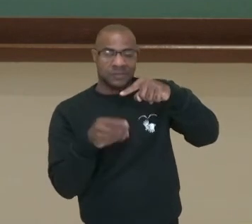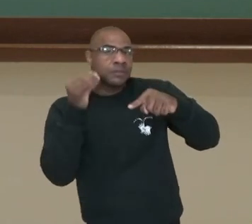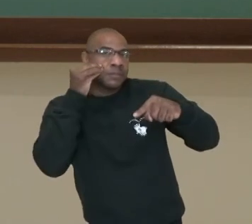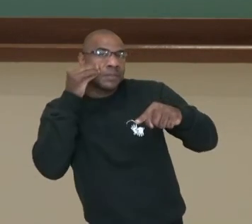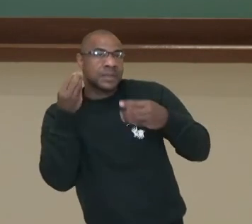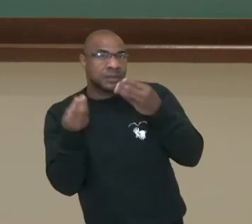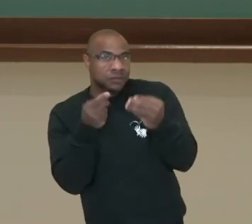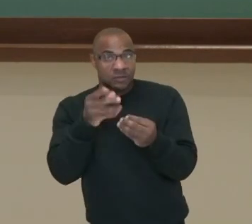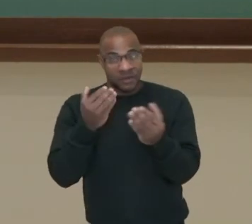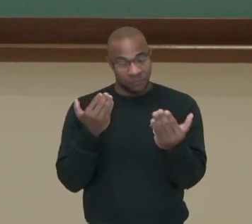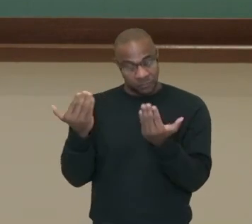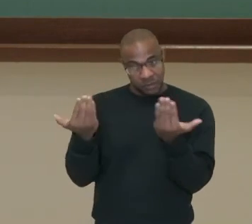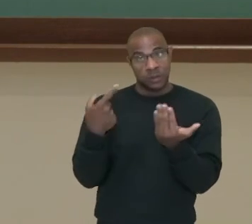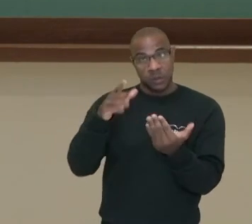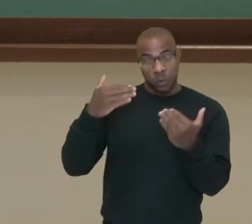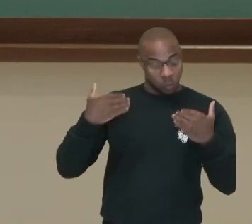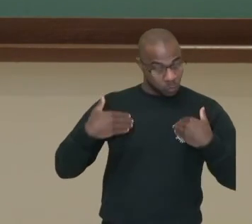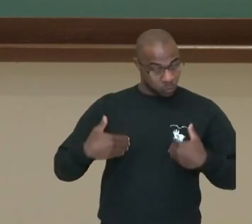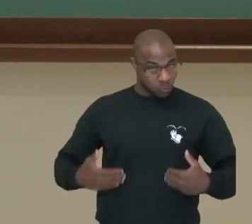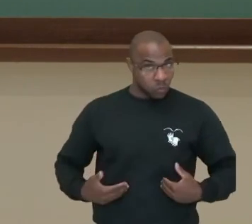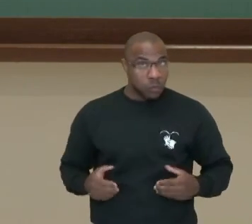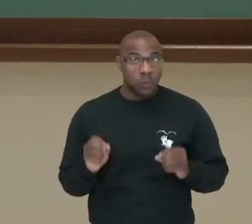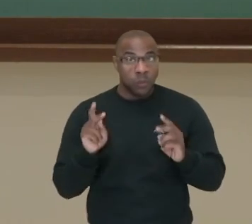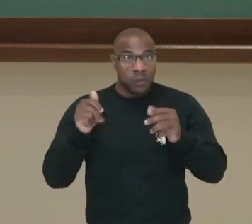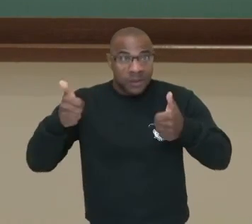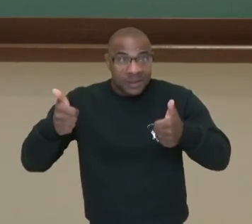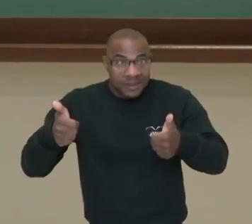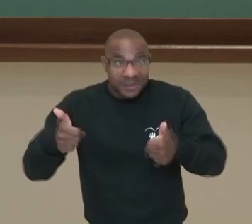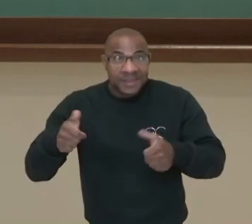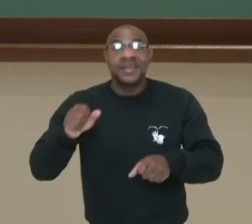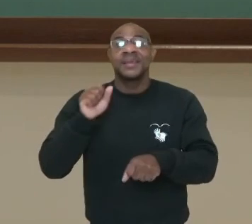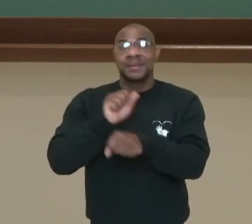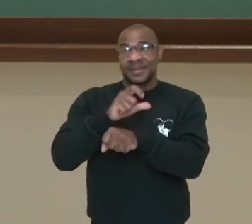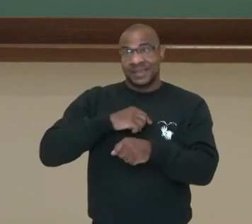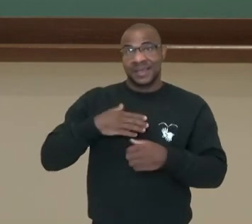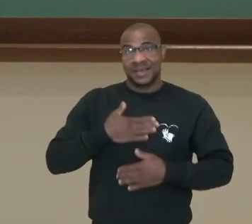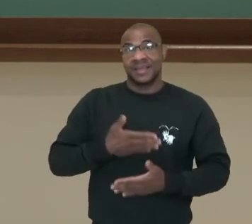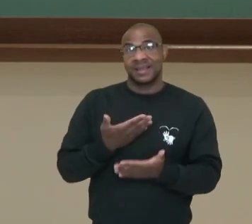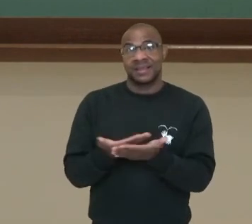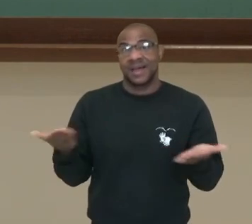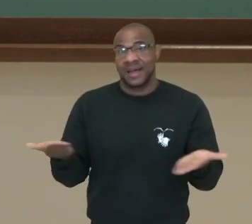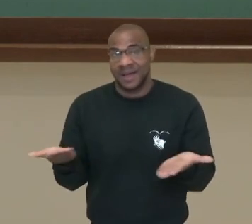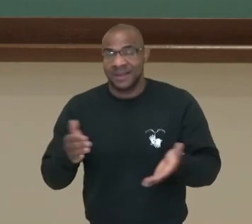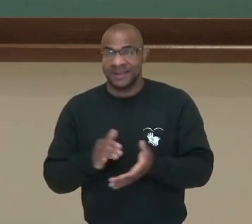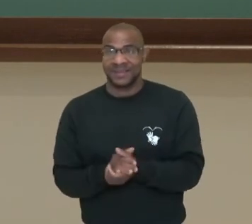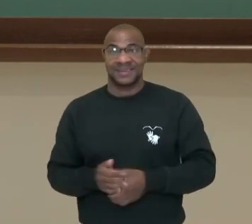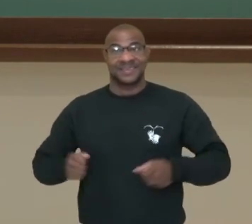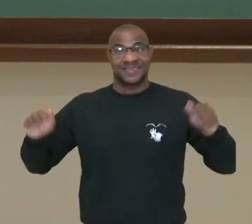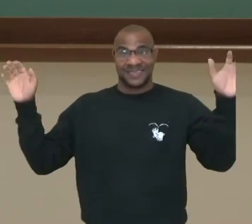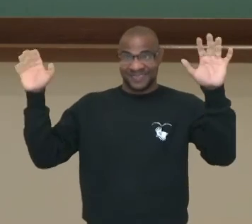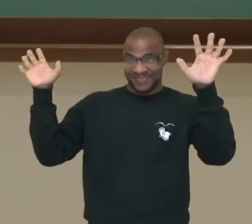comparativo com o seu corpo, ok? Espero que você tenha gostado da aula de hoje e até